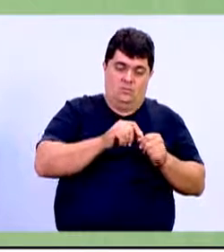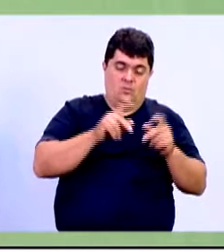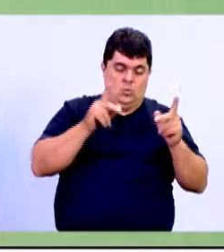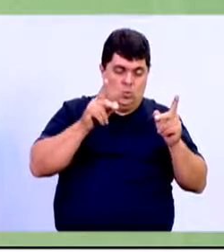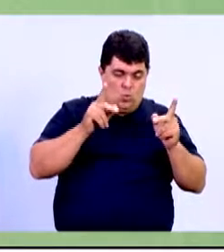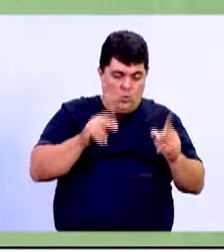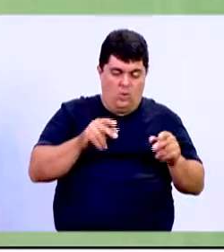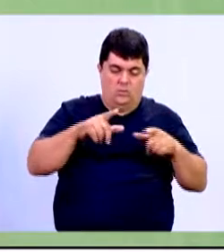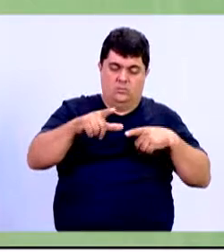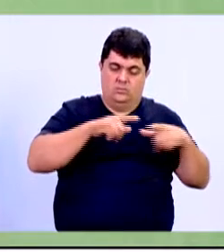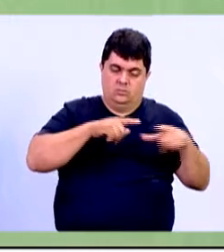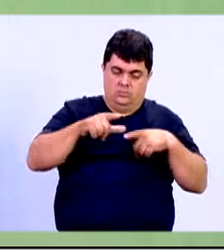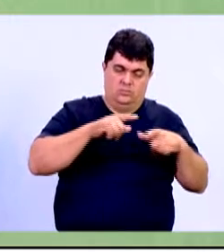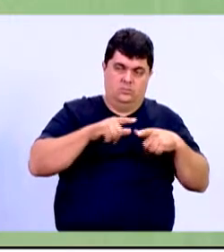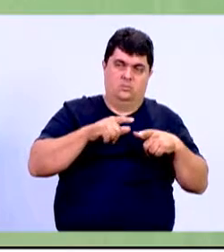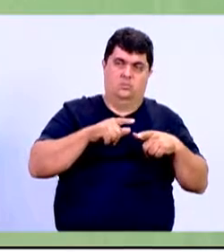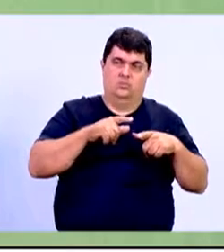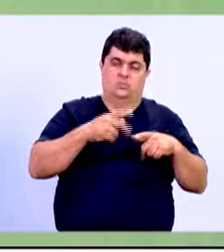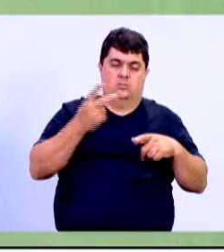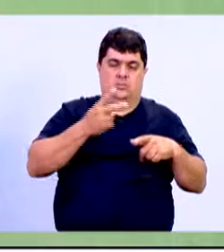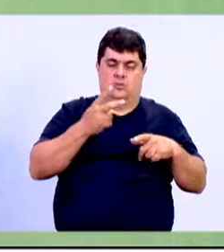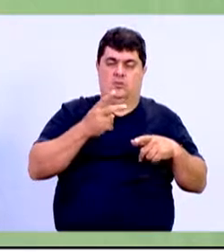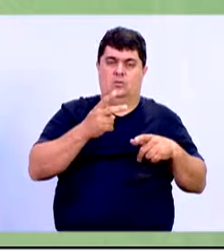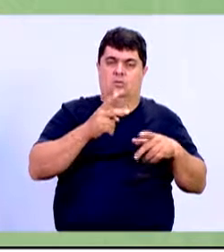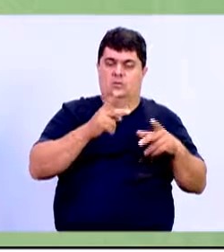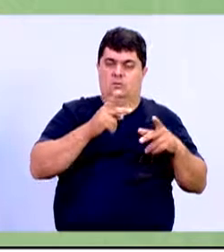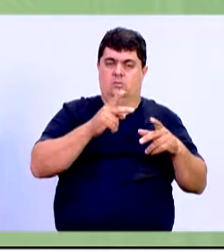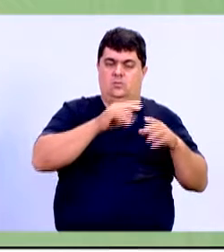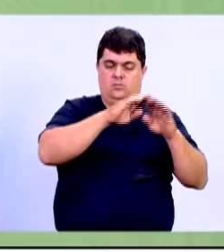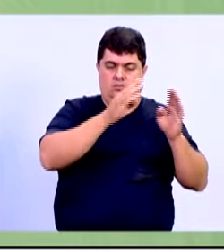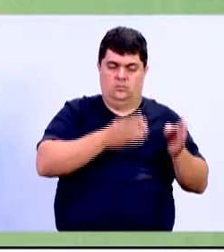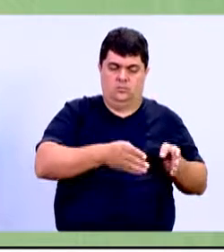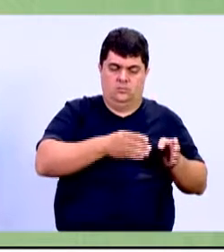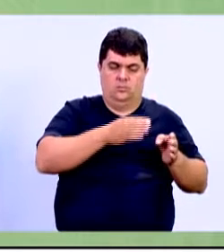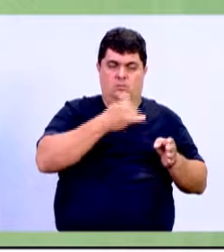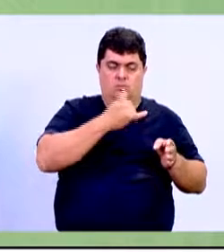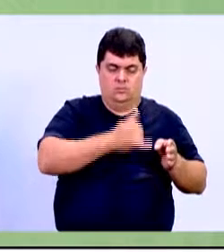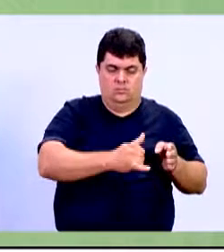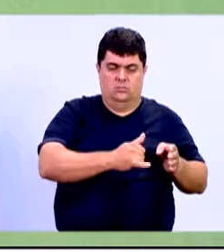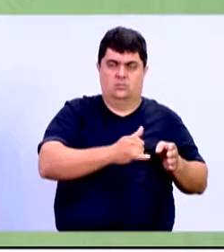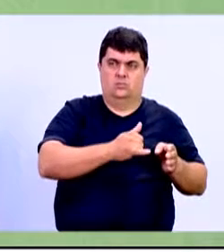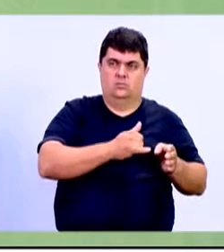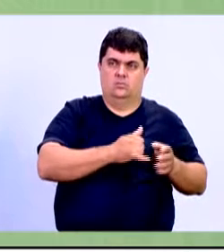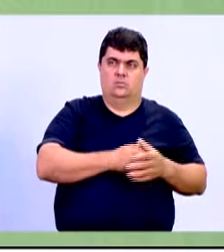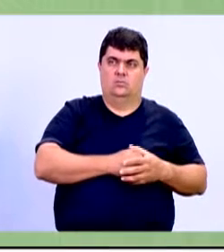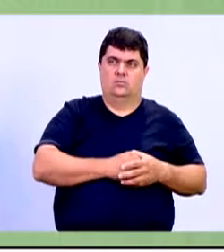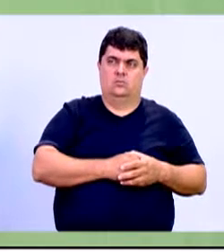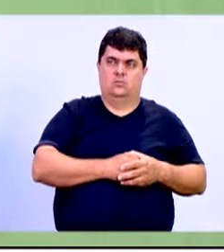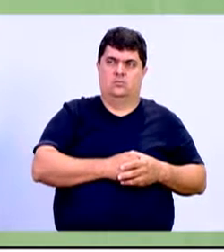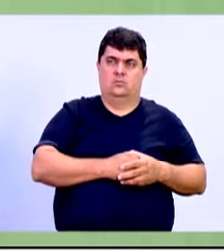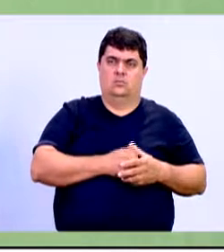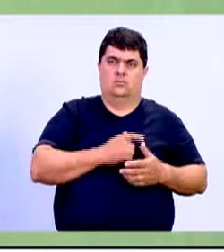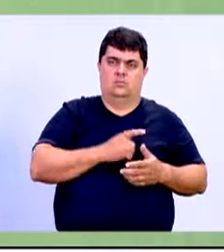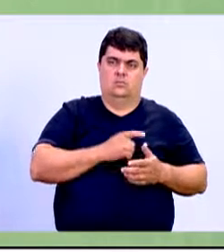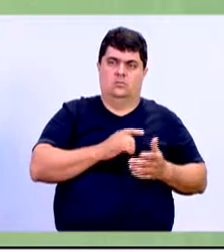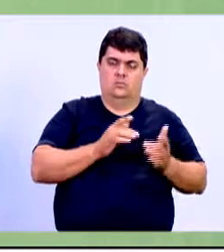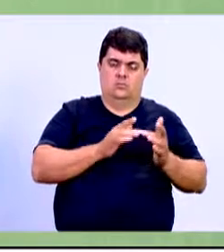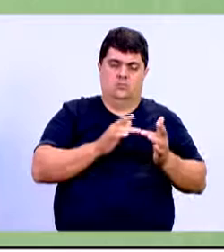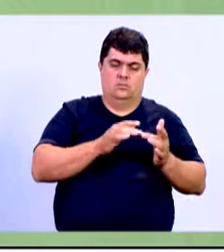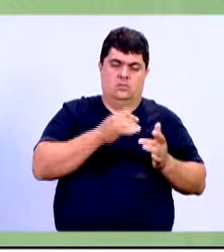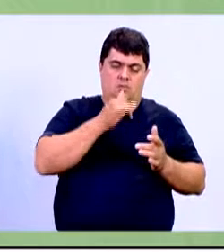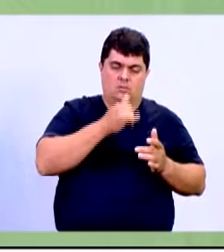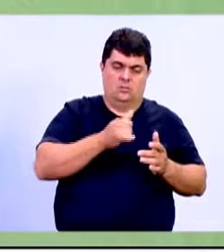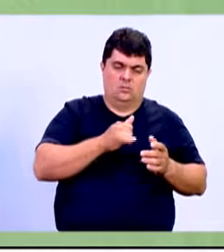mesmo serviço, ou seja, os 2 servidores, os 2 no-breaks estão aqui